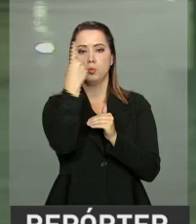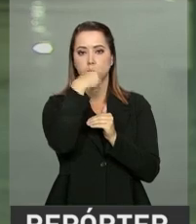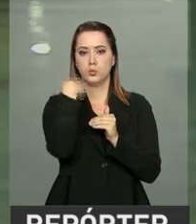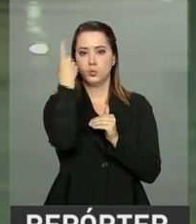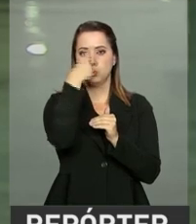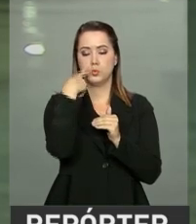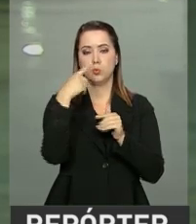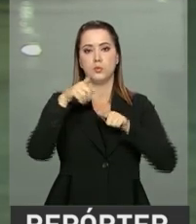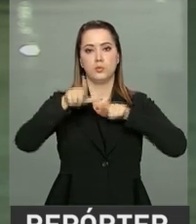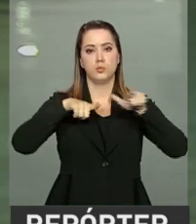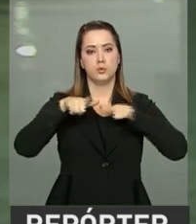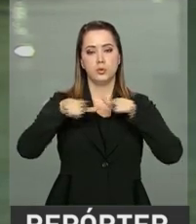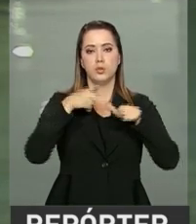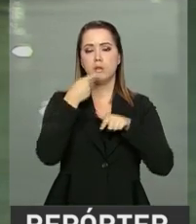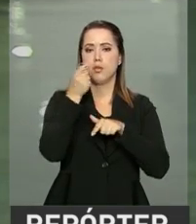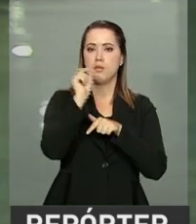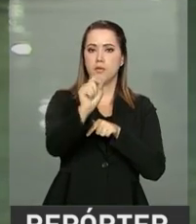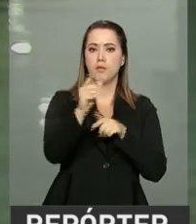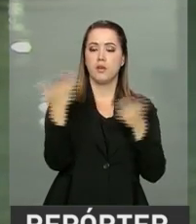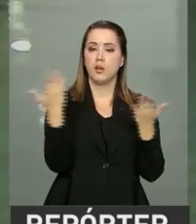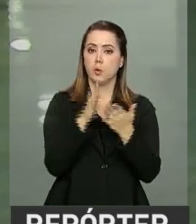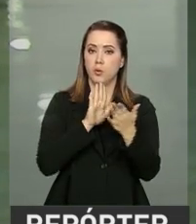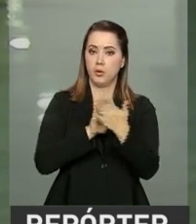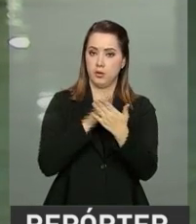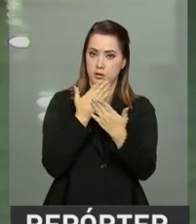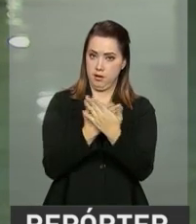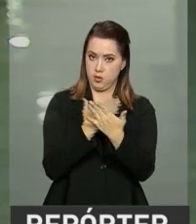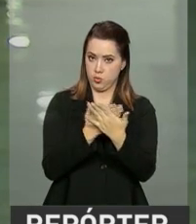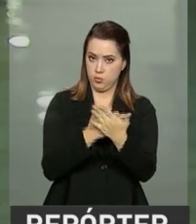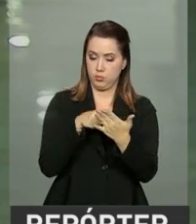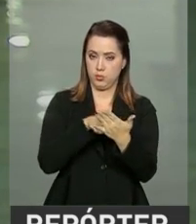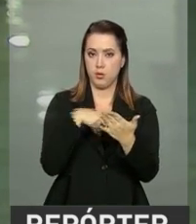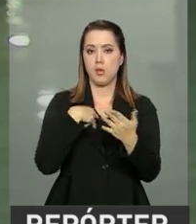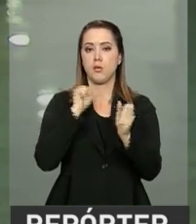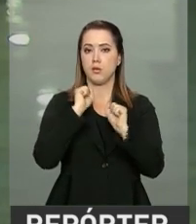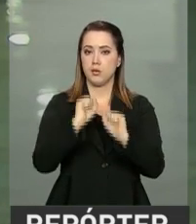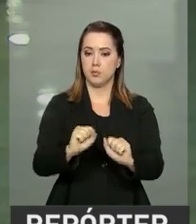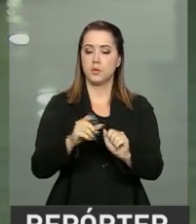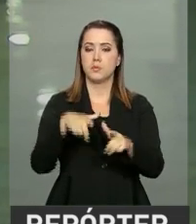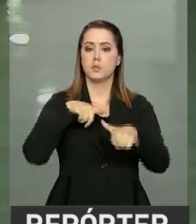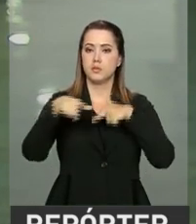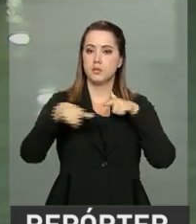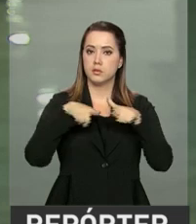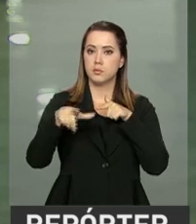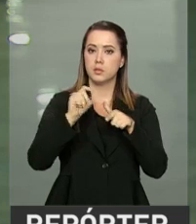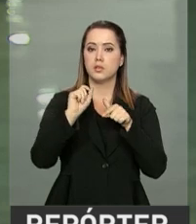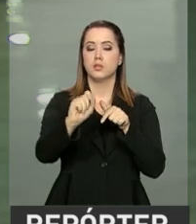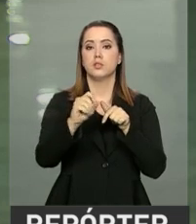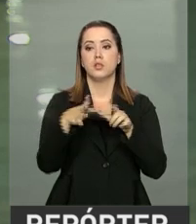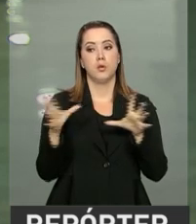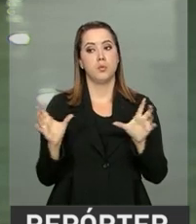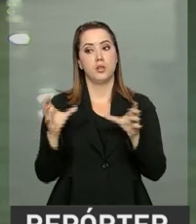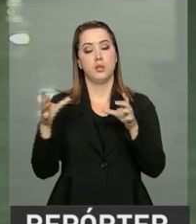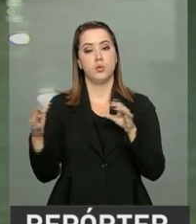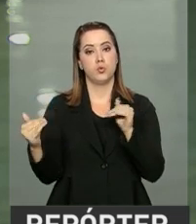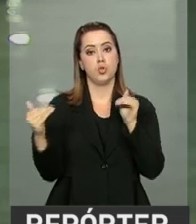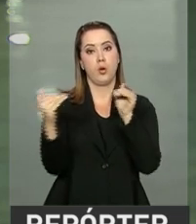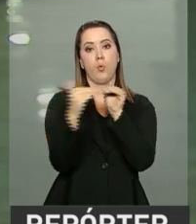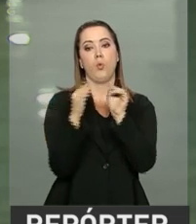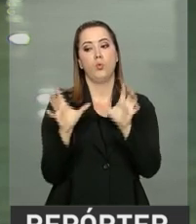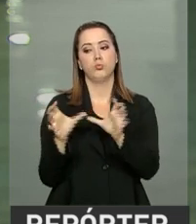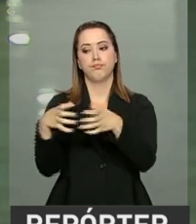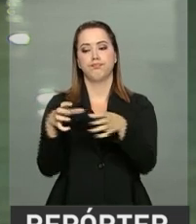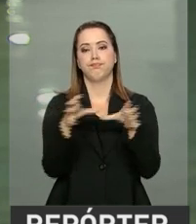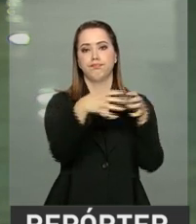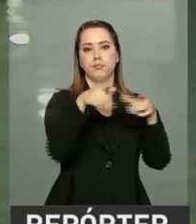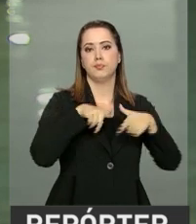de trabalho e afirma que o que está em estudo é a possibilidade de permitir aos trabalhadores, por meio de convenção coletiva, de